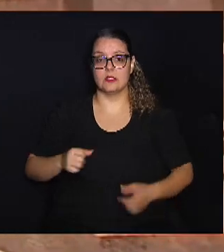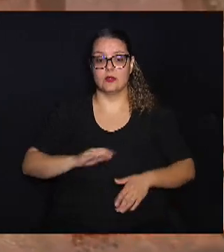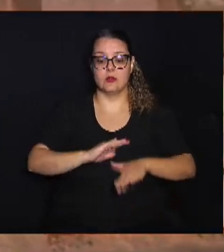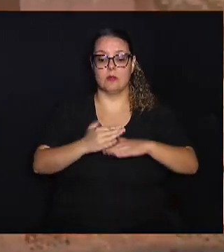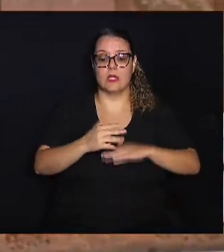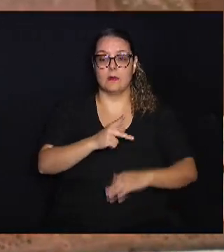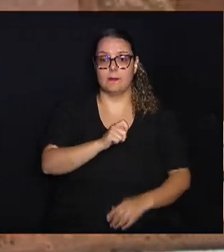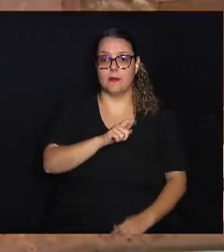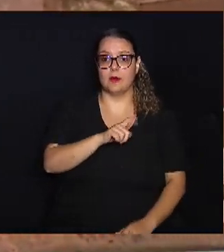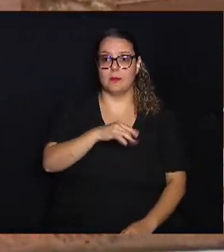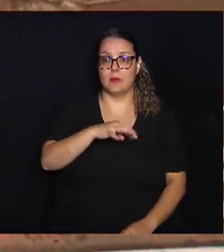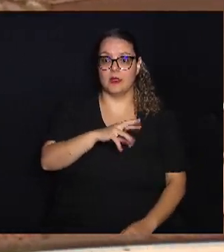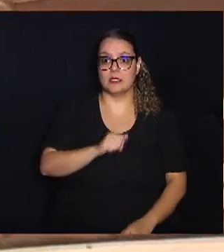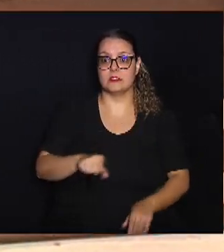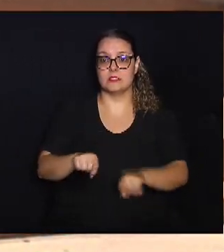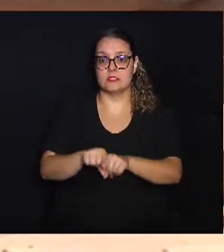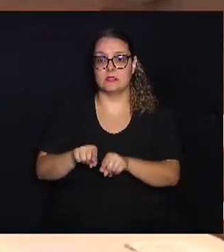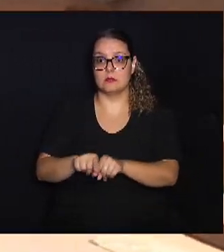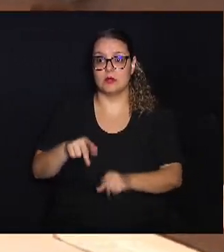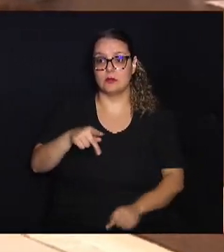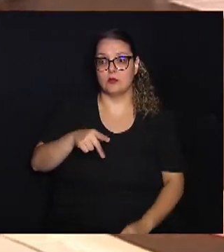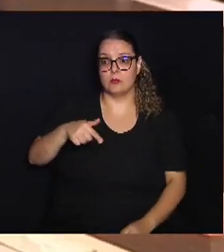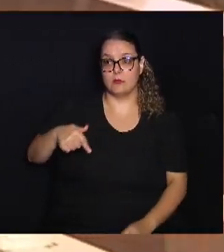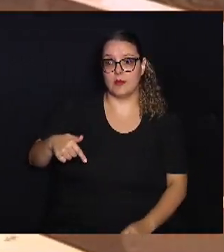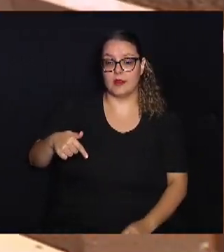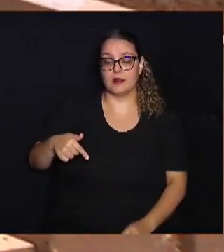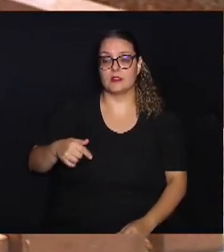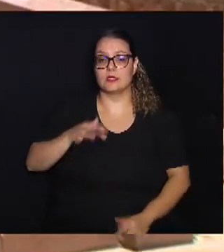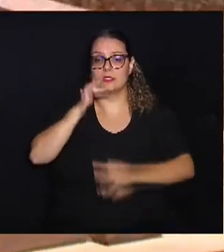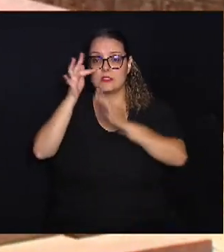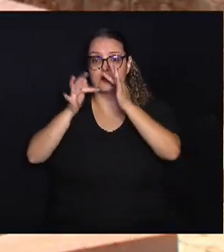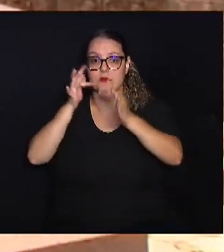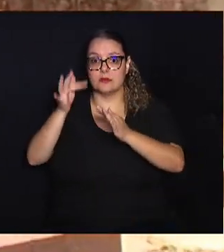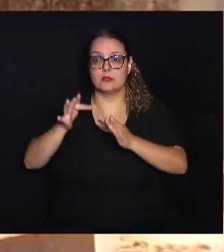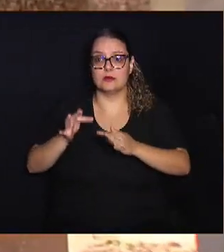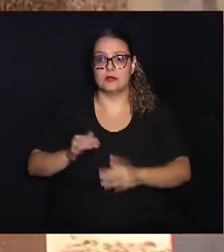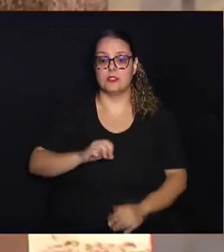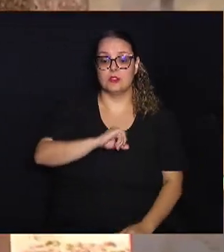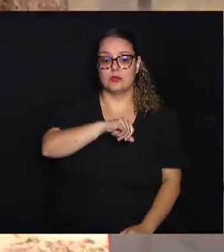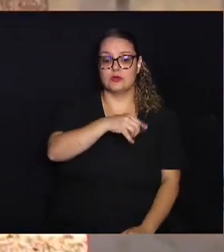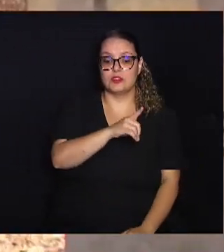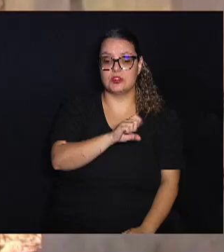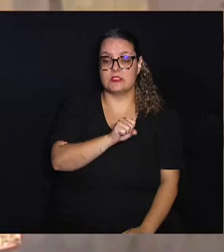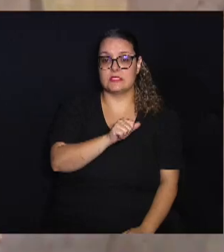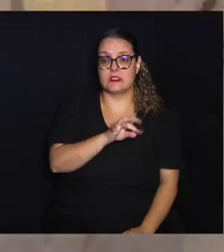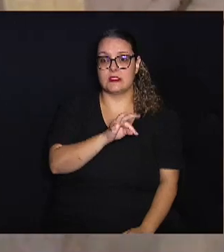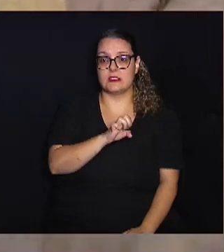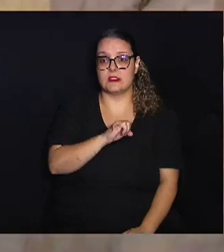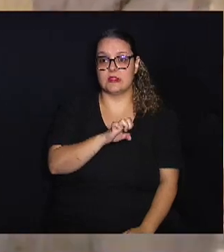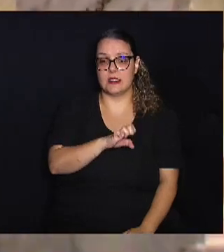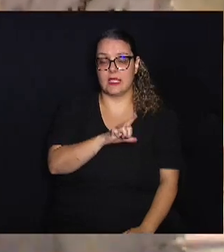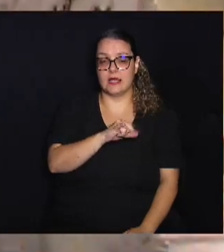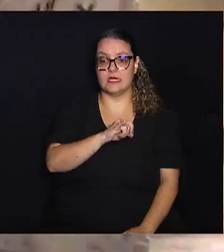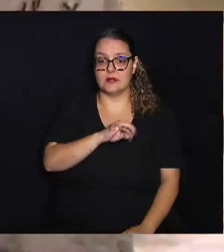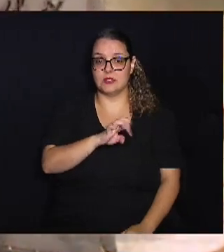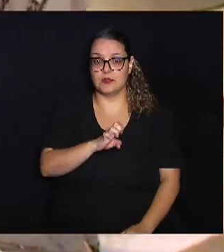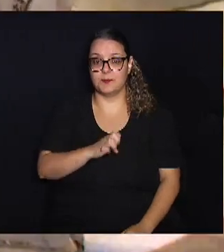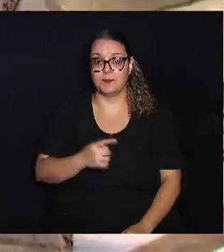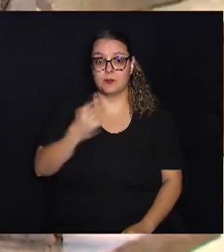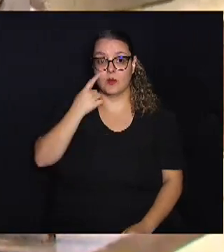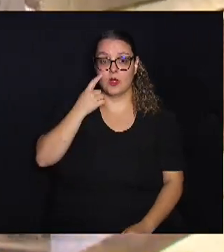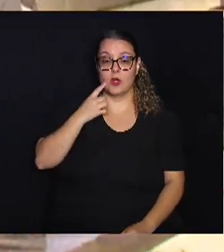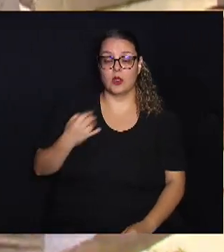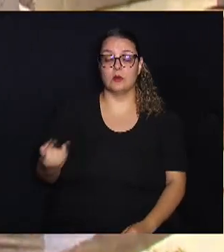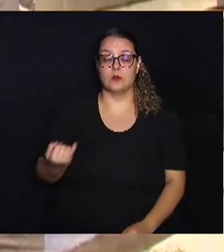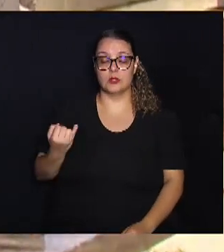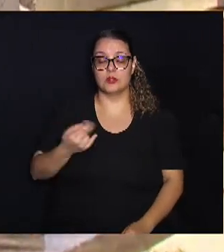e também do Parque das Flores, no Jardim Satélite, tá? E olha só, bem interessante que eu vou